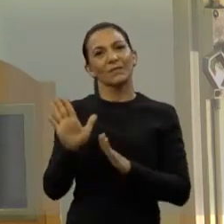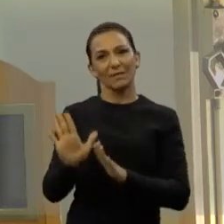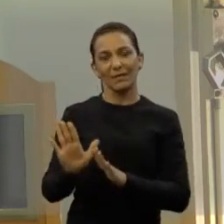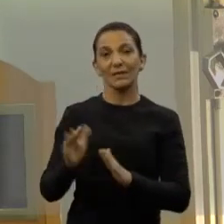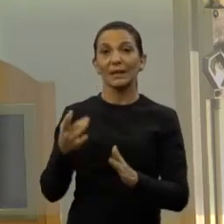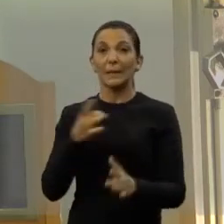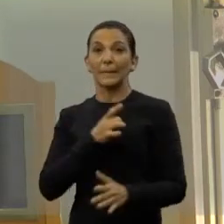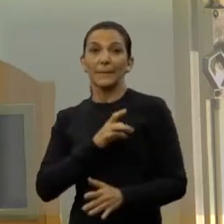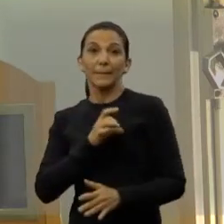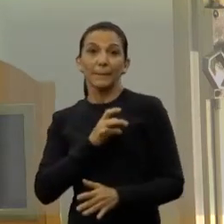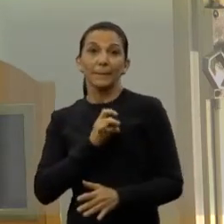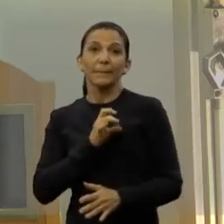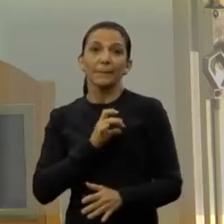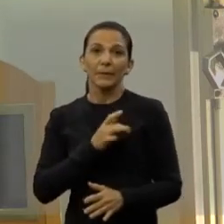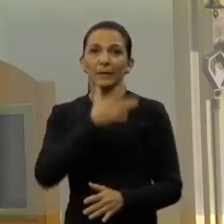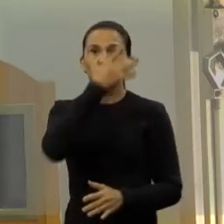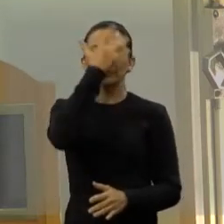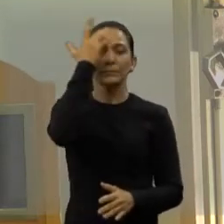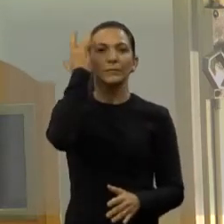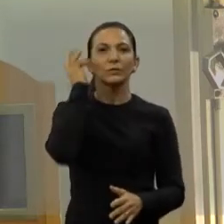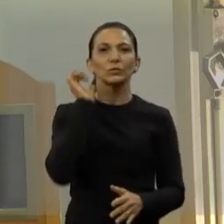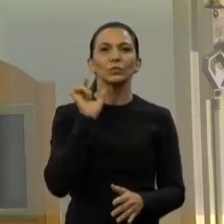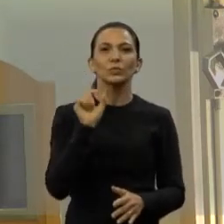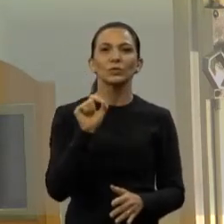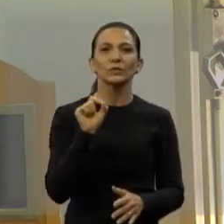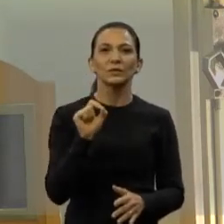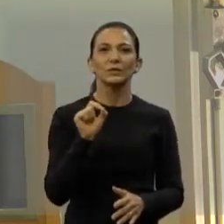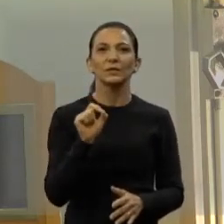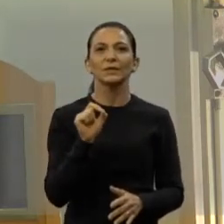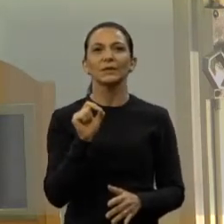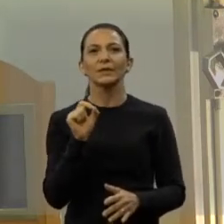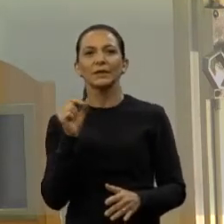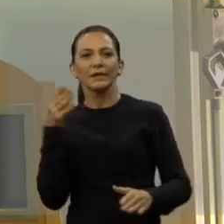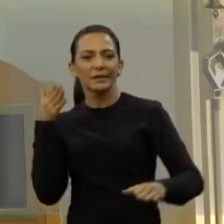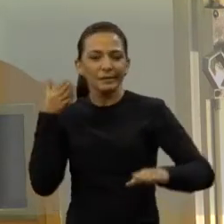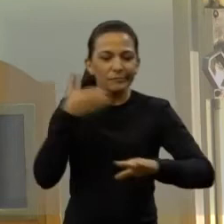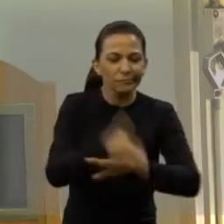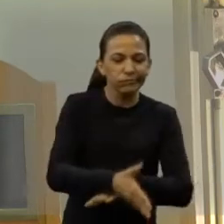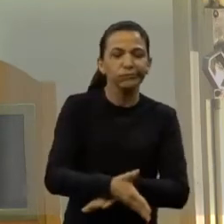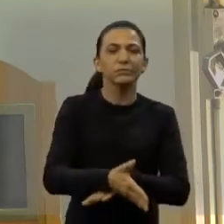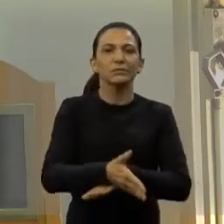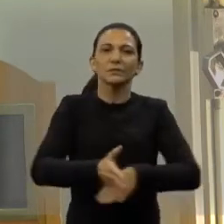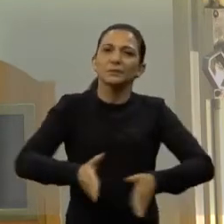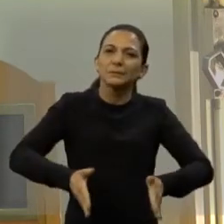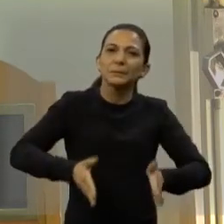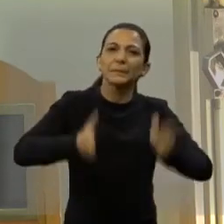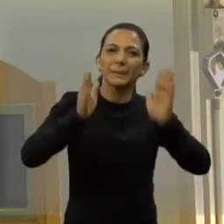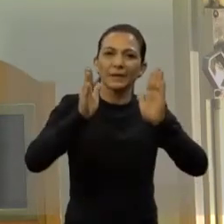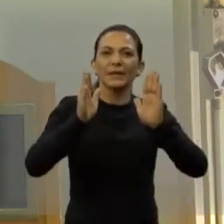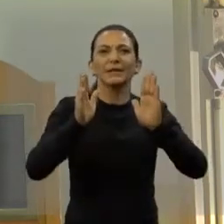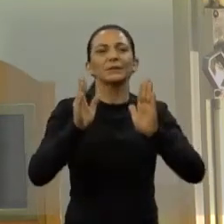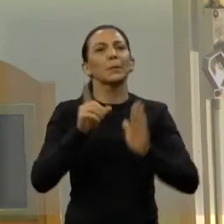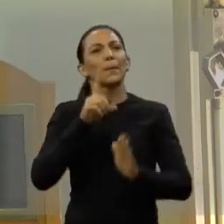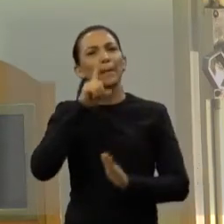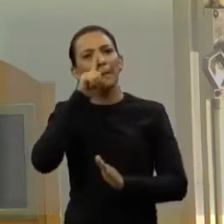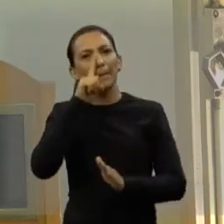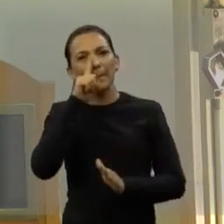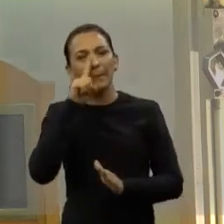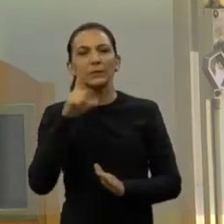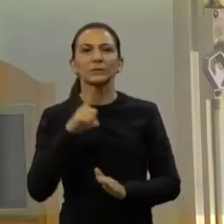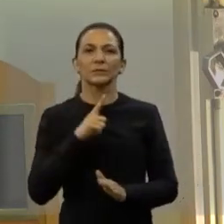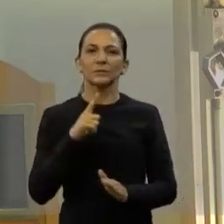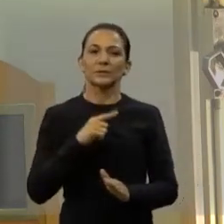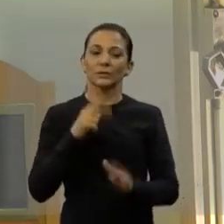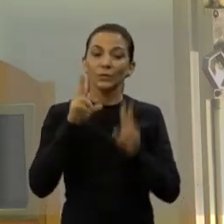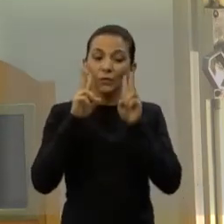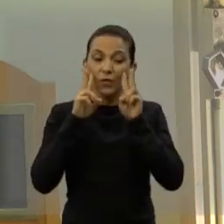tem medo das pessoas que lá, Carlão, que frequenta aquele espaço. Eu frequentei lá olhando, eu